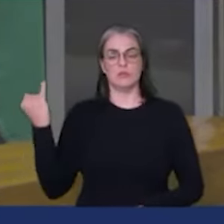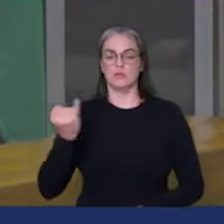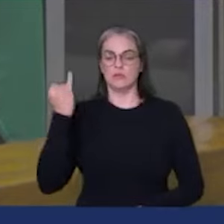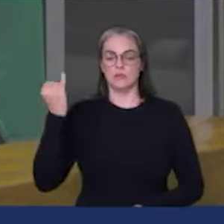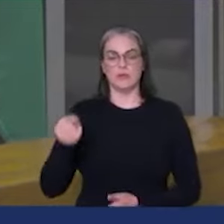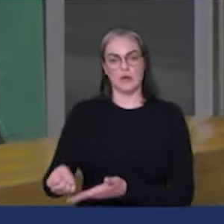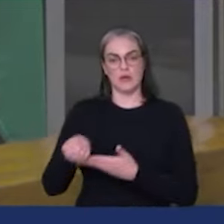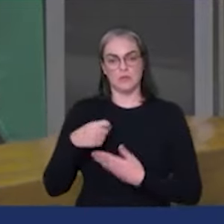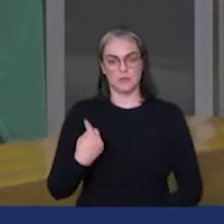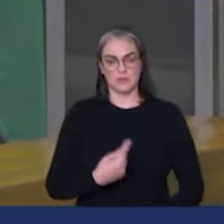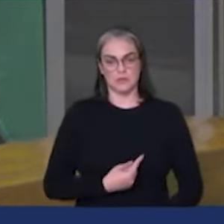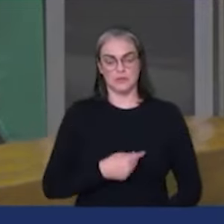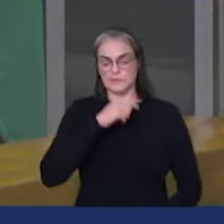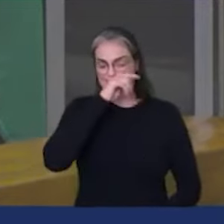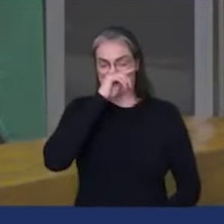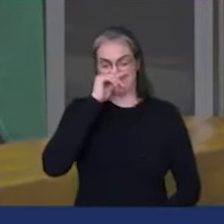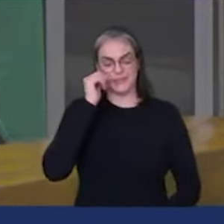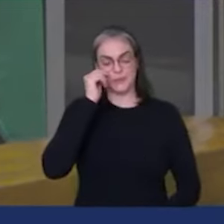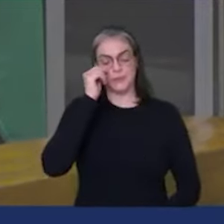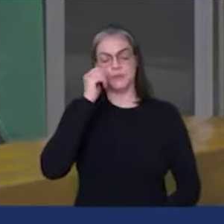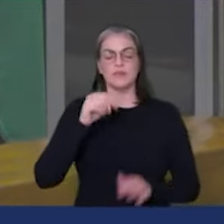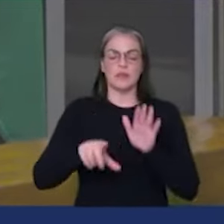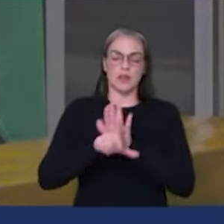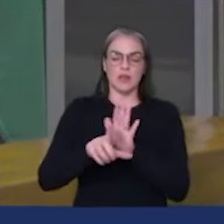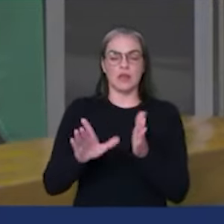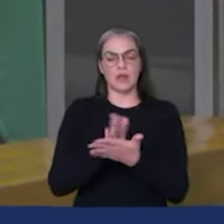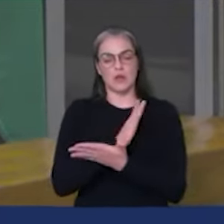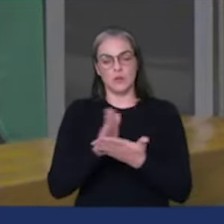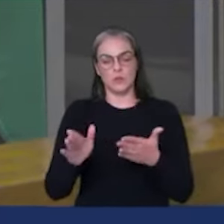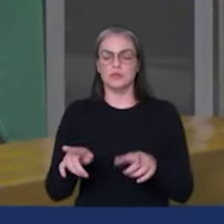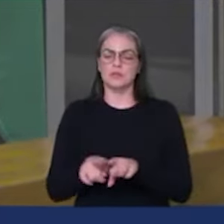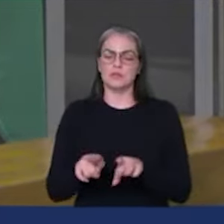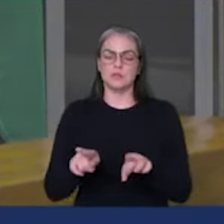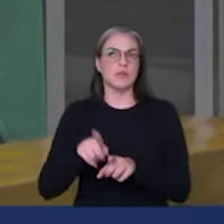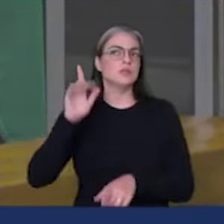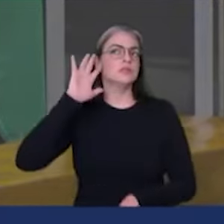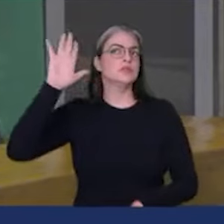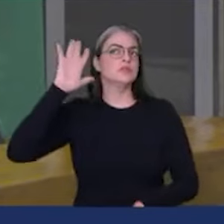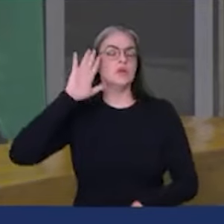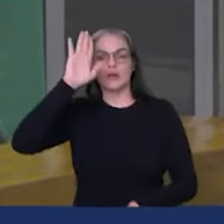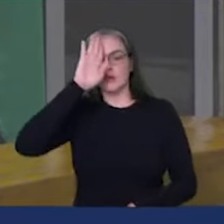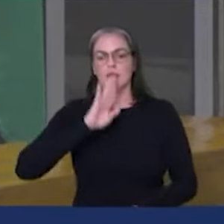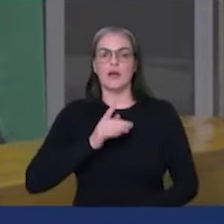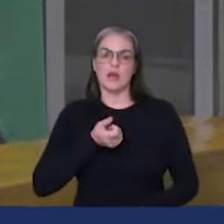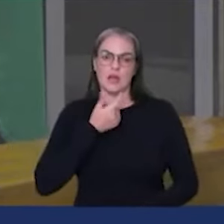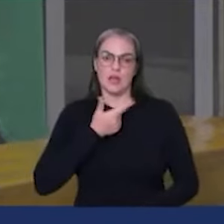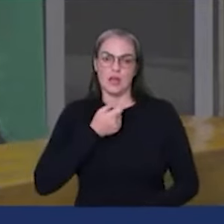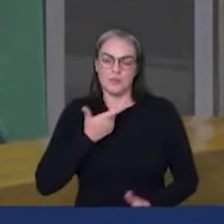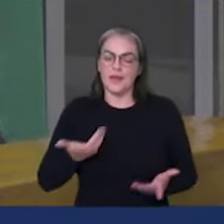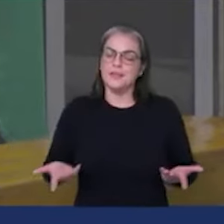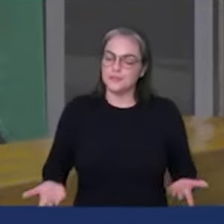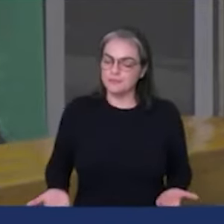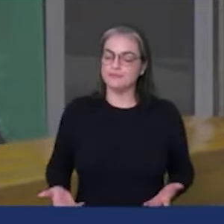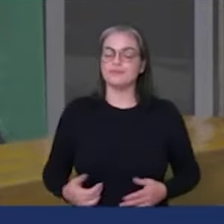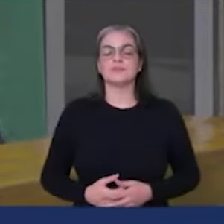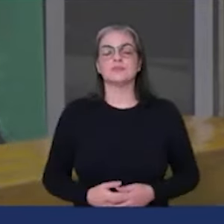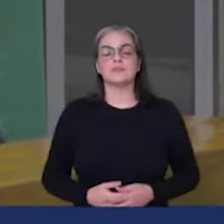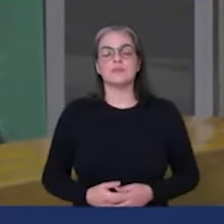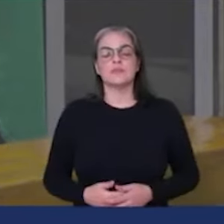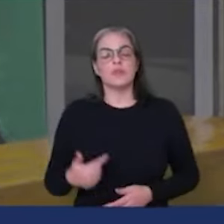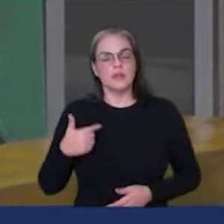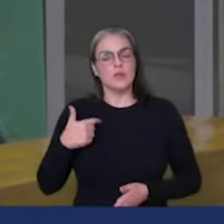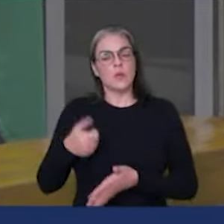ajudar. Em se tratando de leis específicas e o sonhado acesso gratuito aos medicamentos, em todo o país, venho